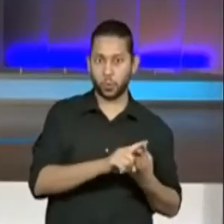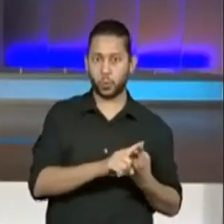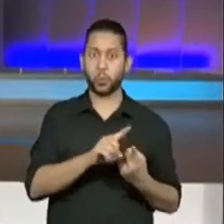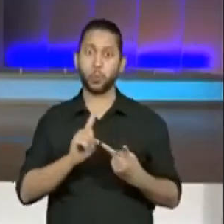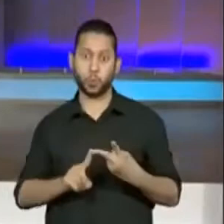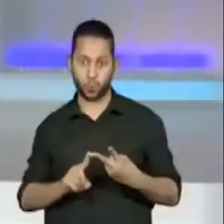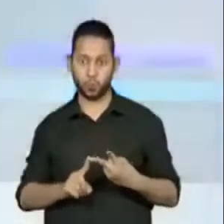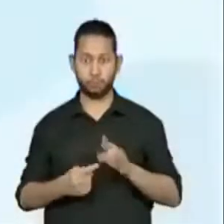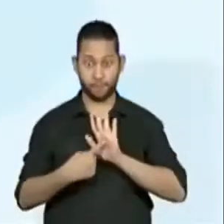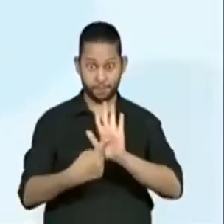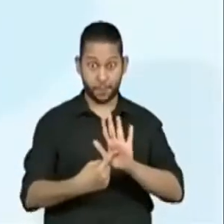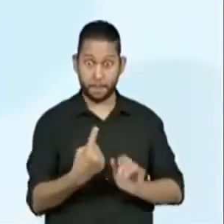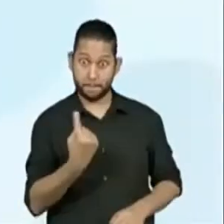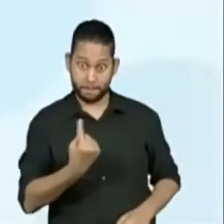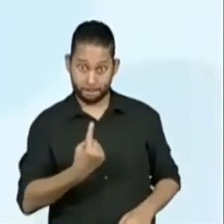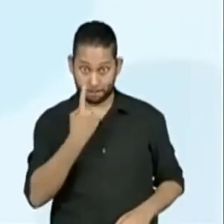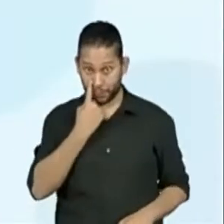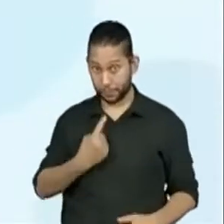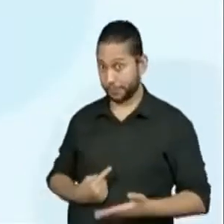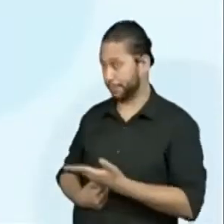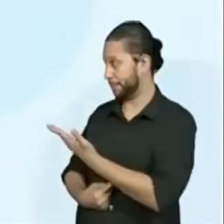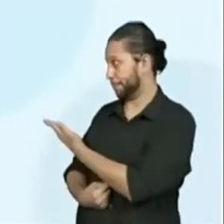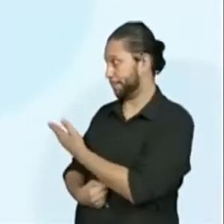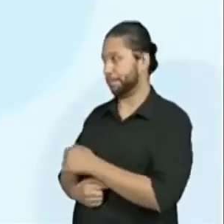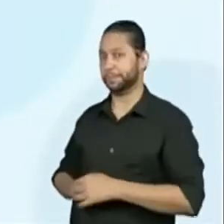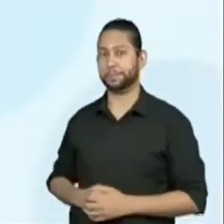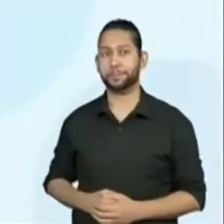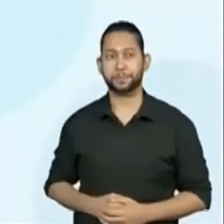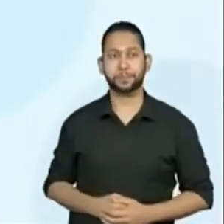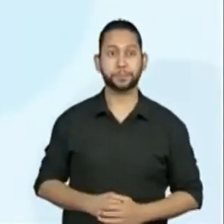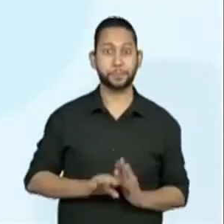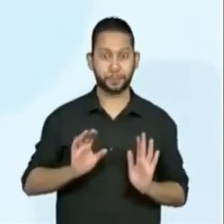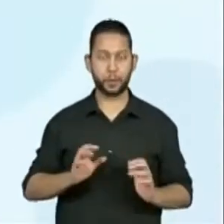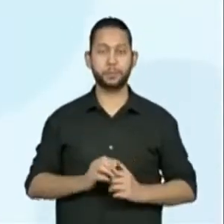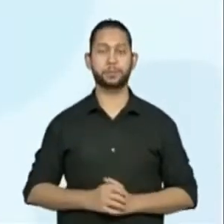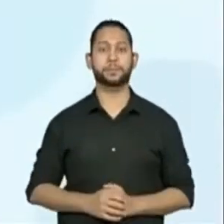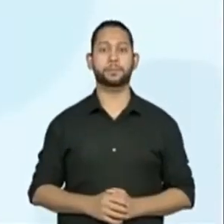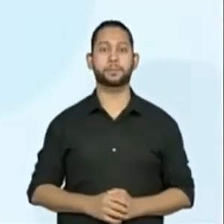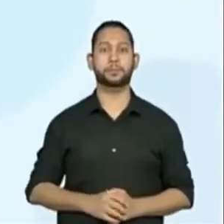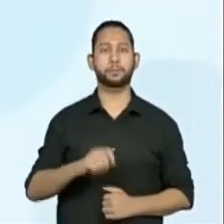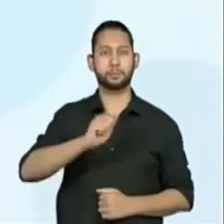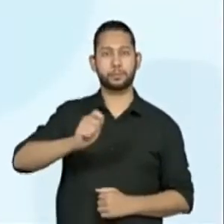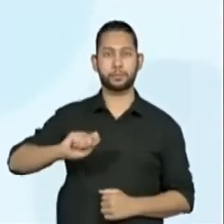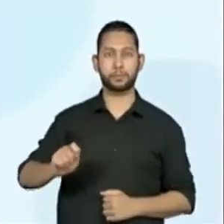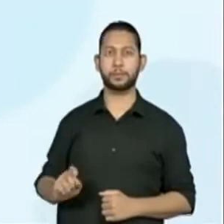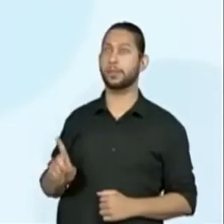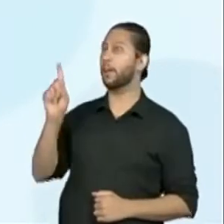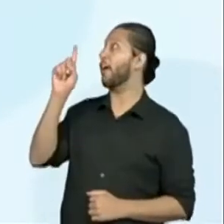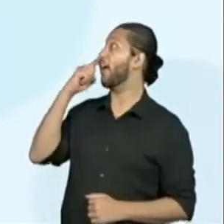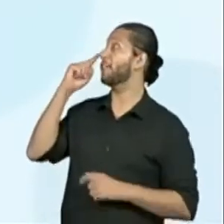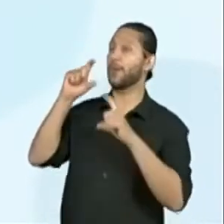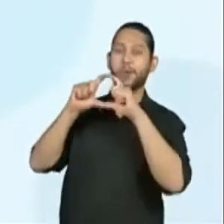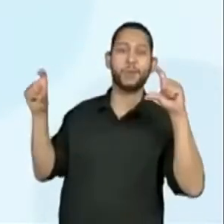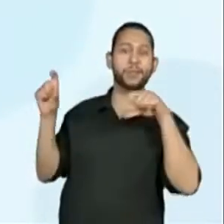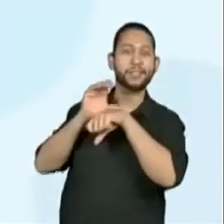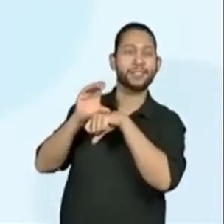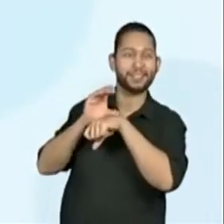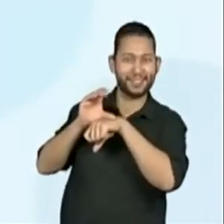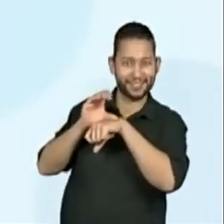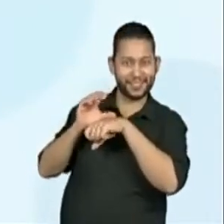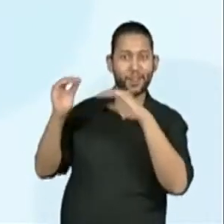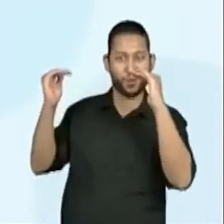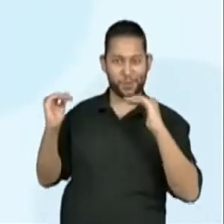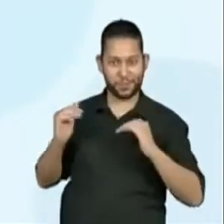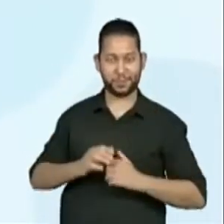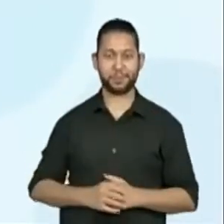bora comigo aqui na lousa vamos a 180 eu vou usar essa parte aqui também de cima do nosso quadro tá então